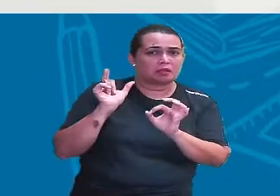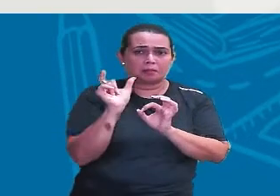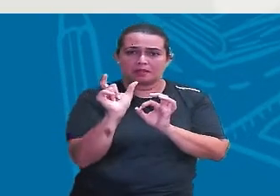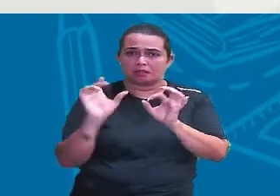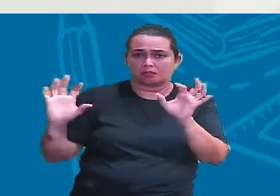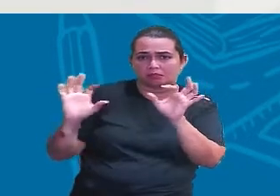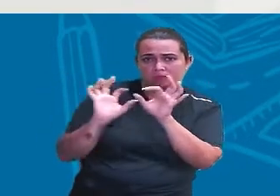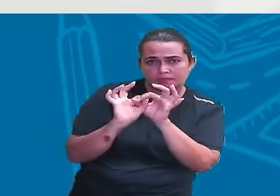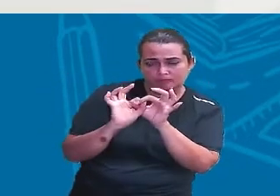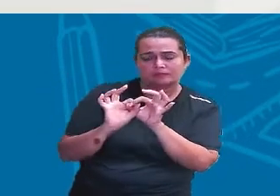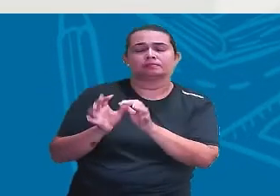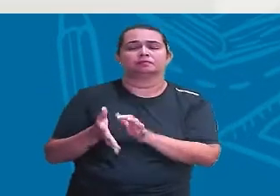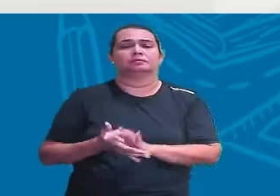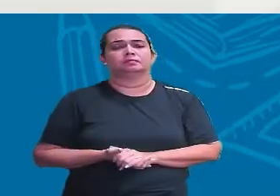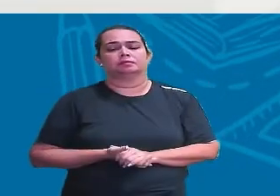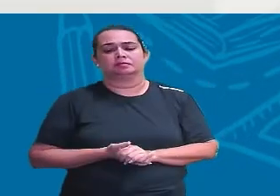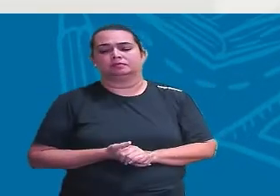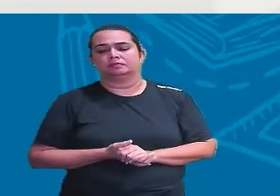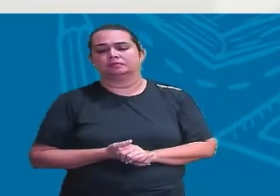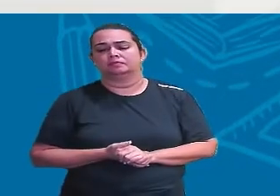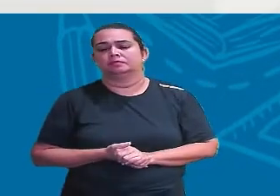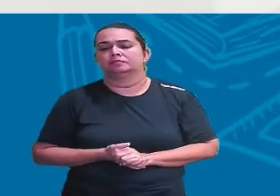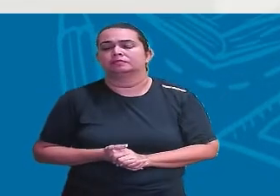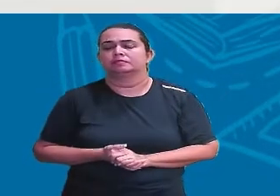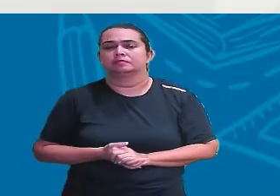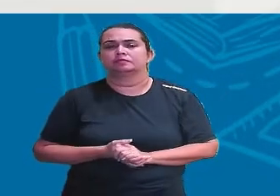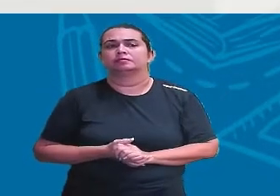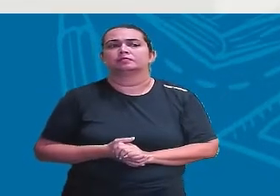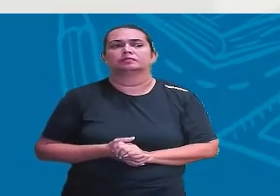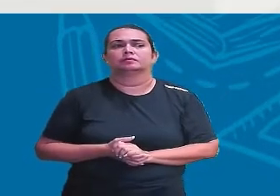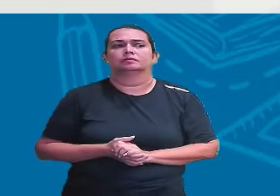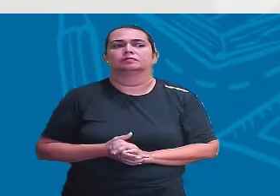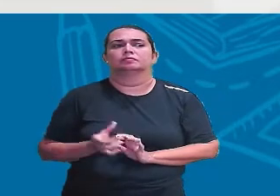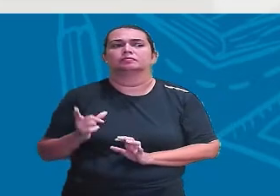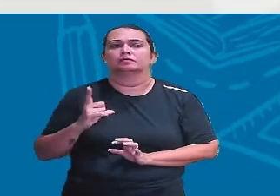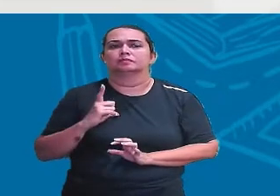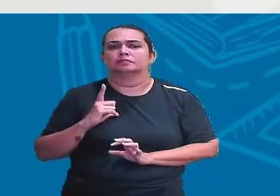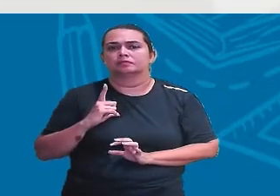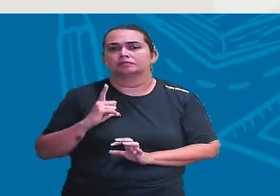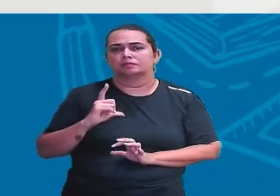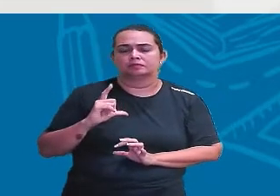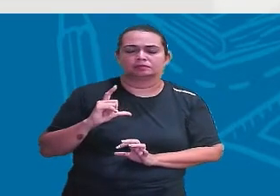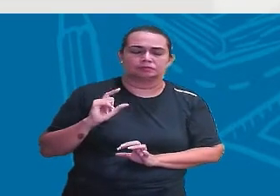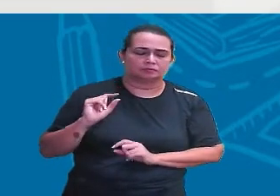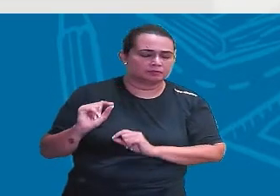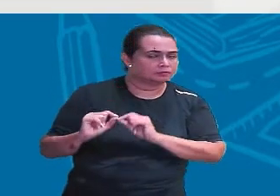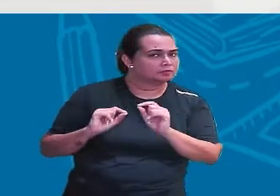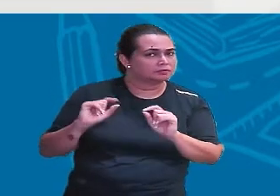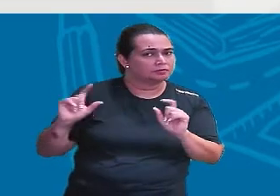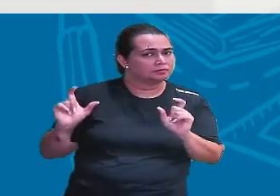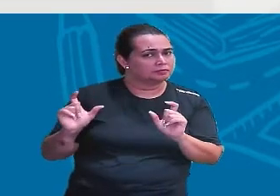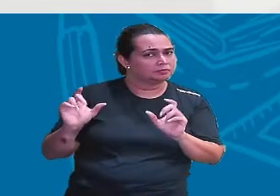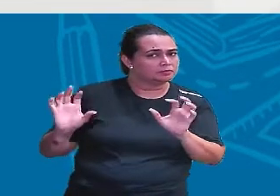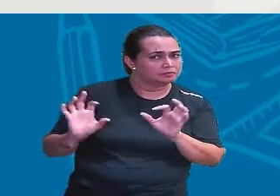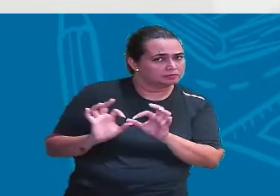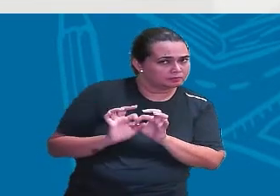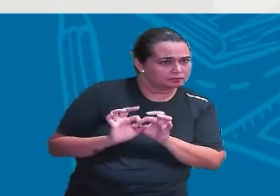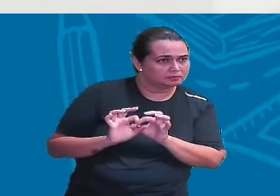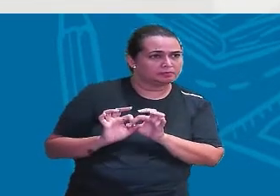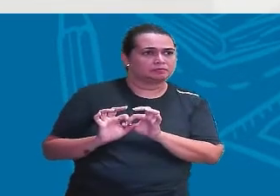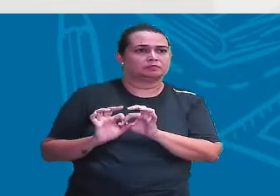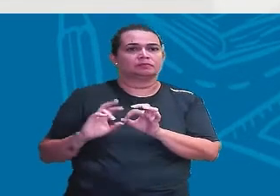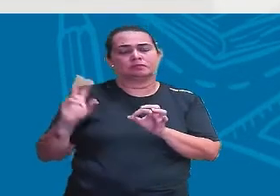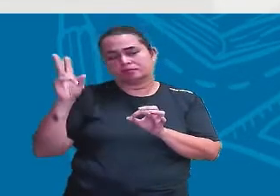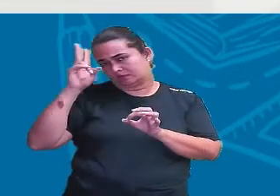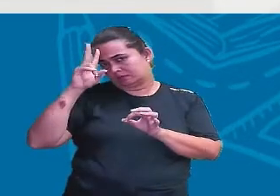Agora, se a gente já teve aí um pouquinho sobre conjunções e relembrar,